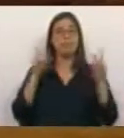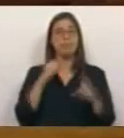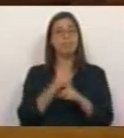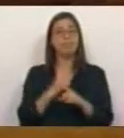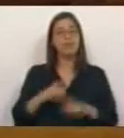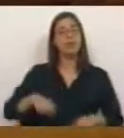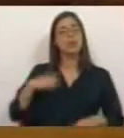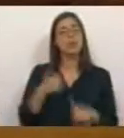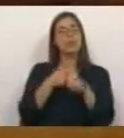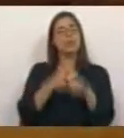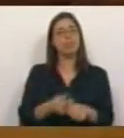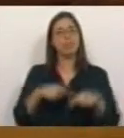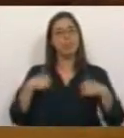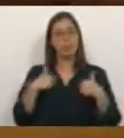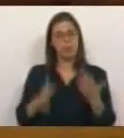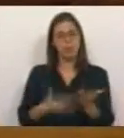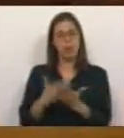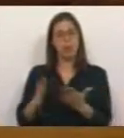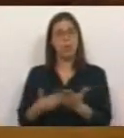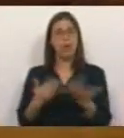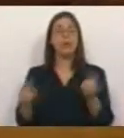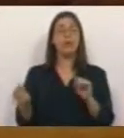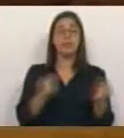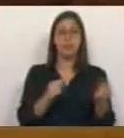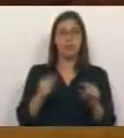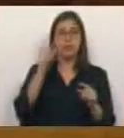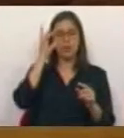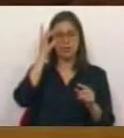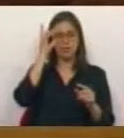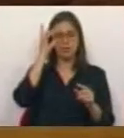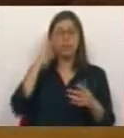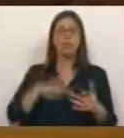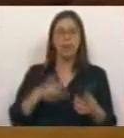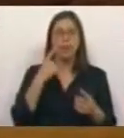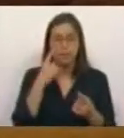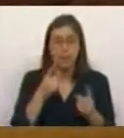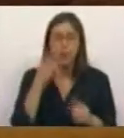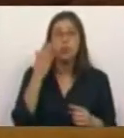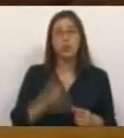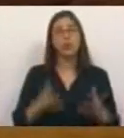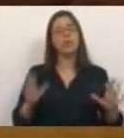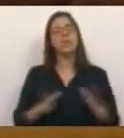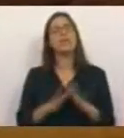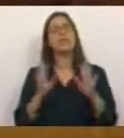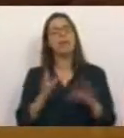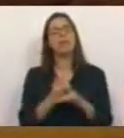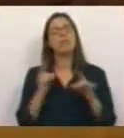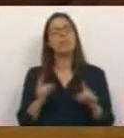matéria, os Verdes acompanham os autores das propostas em discussão, não só porque pretendem repor alguma justiça, mas